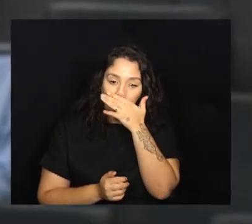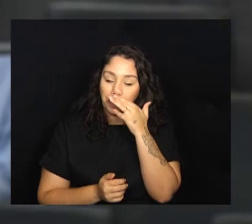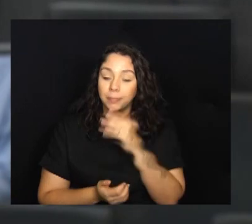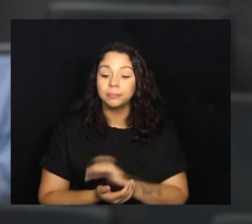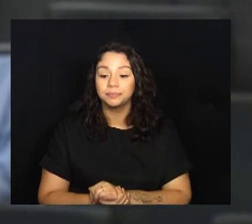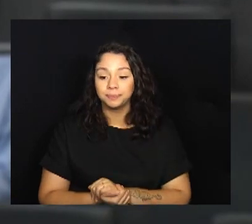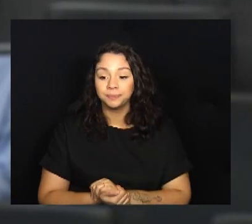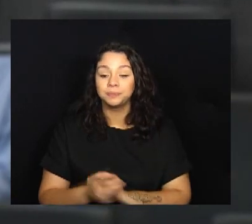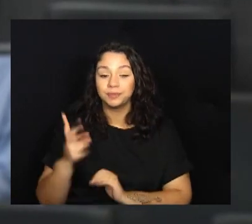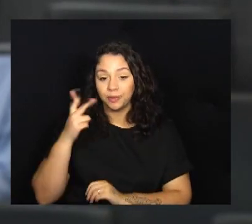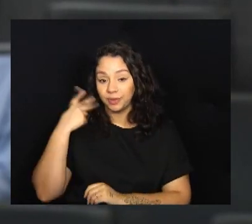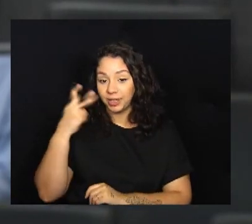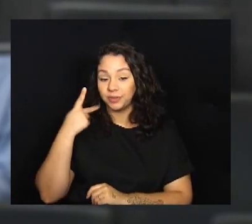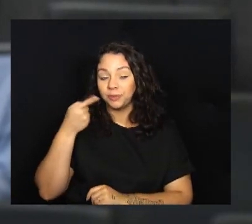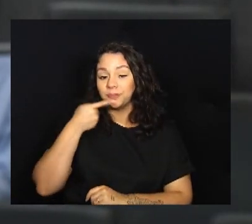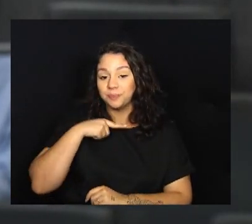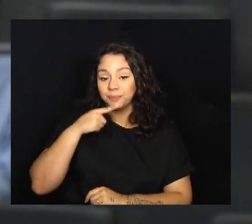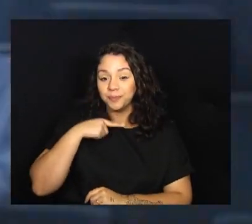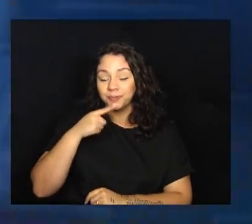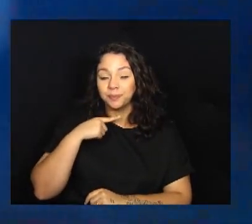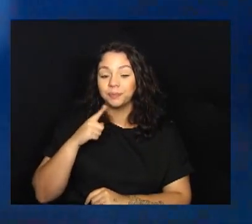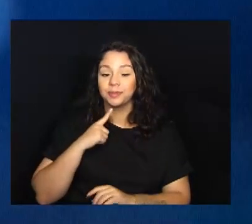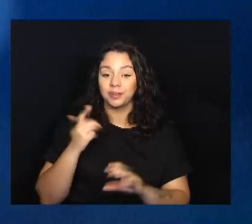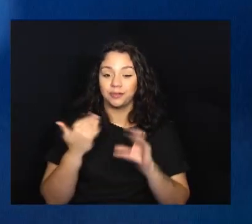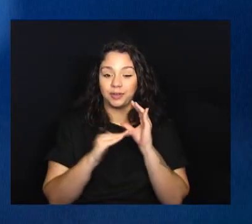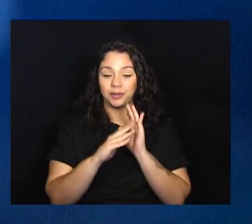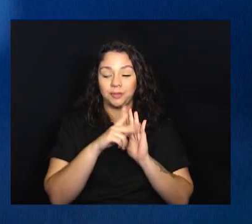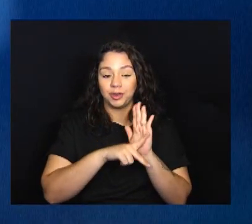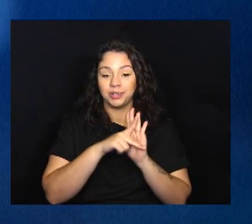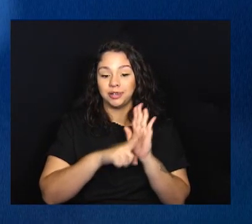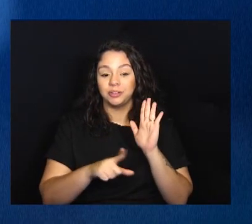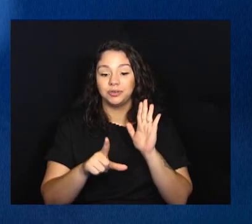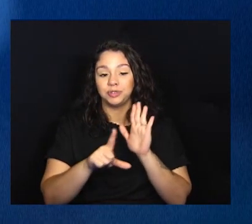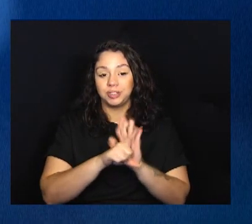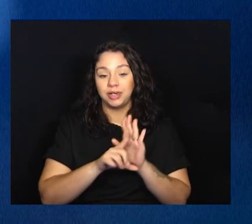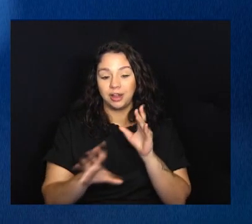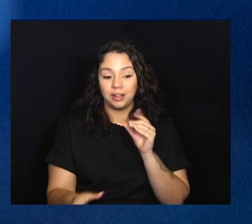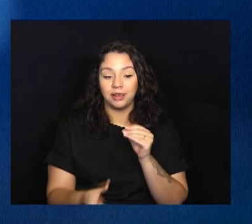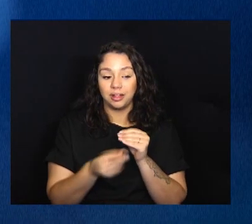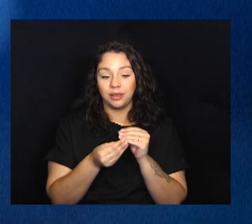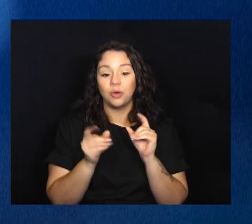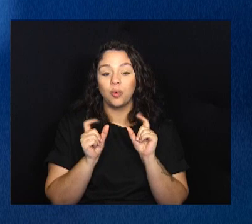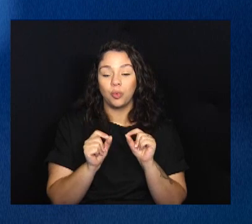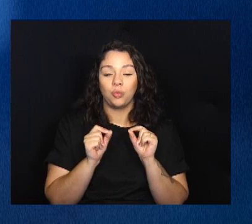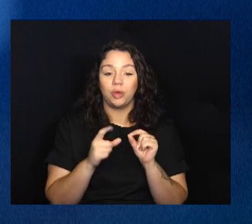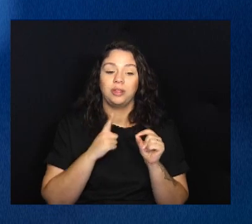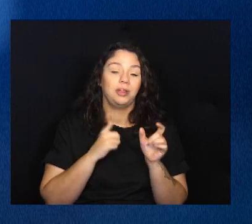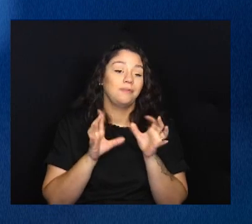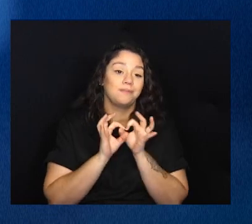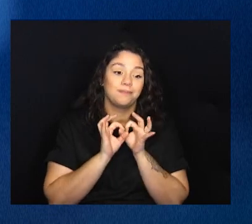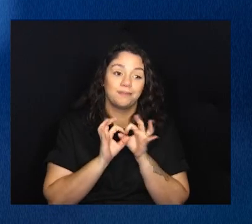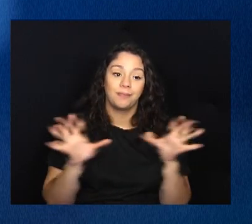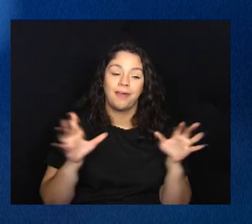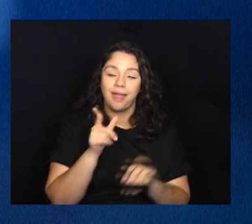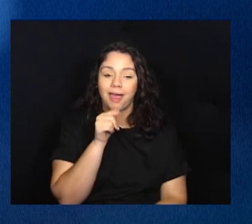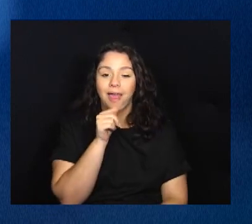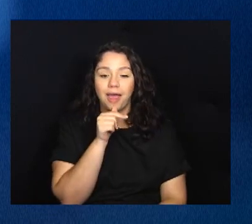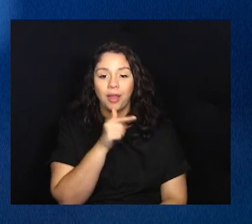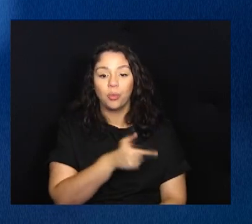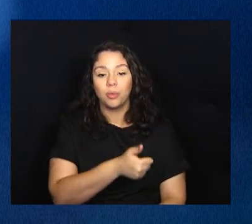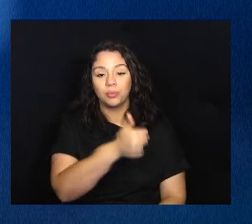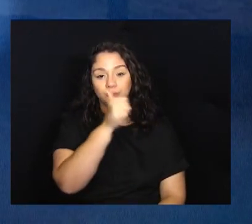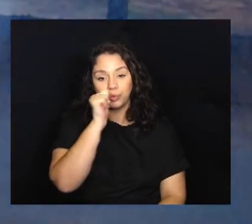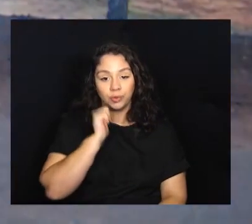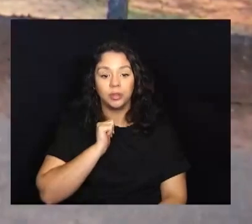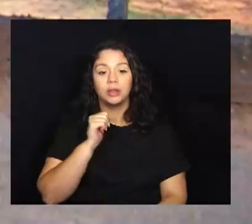O vereador Eduardo Magoga protocolou o projeto de lei complementar que amplia a disponibilização de água potável em